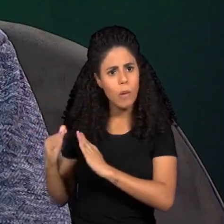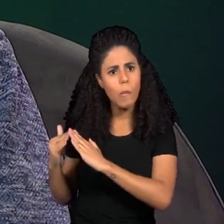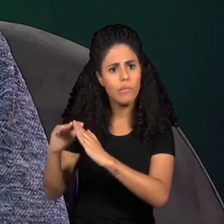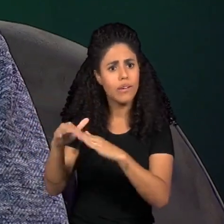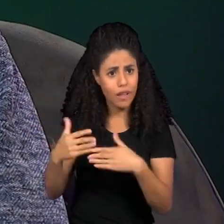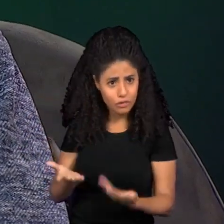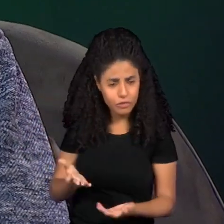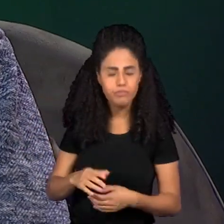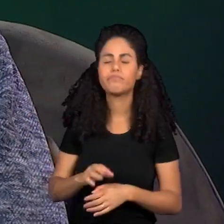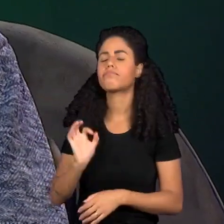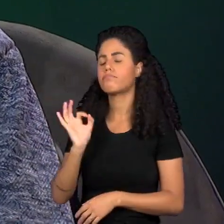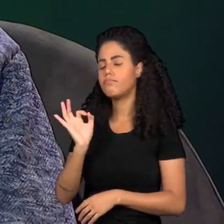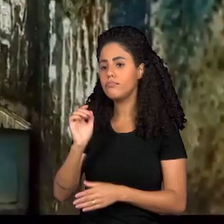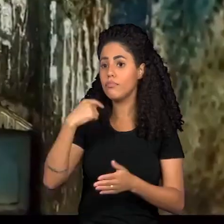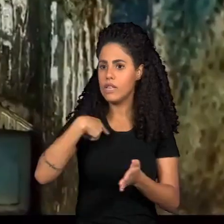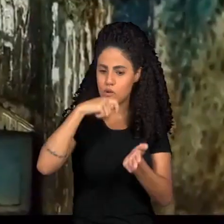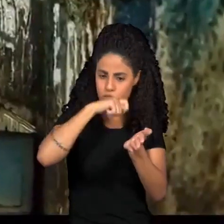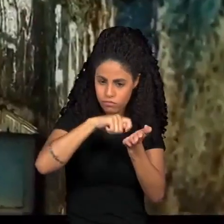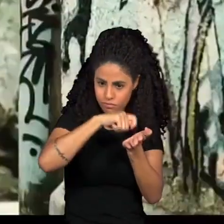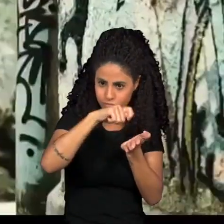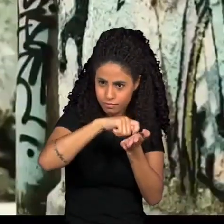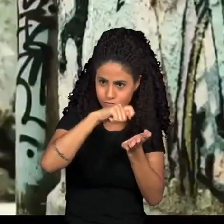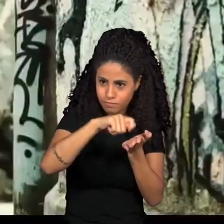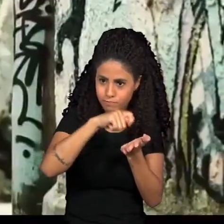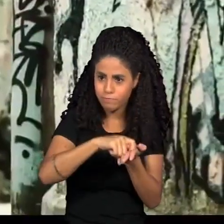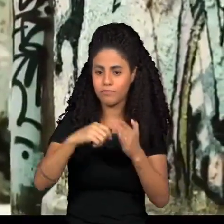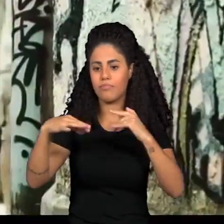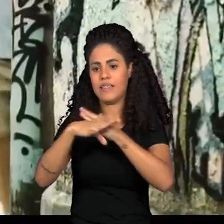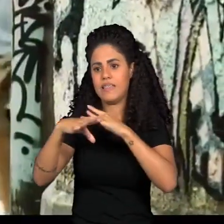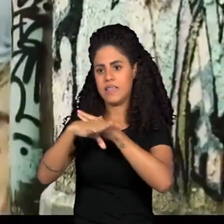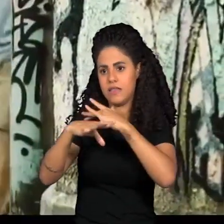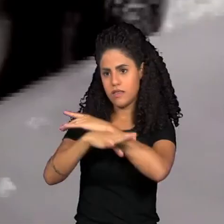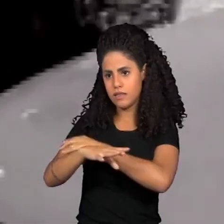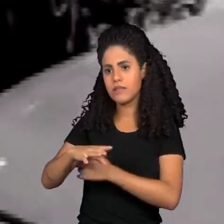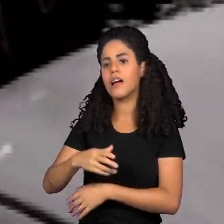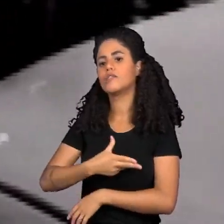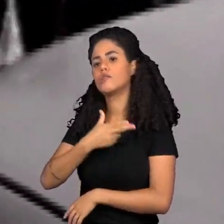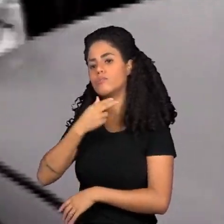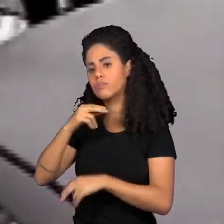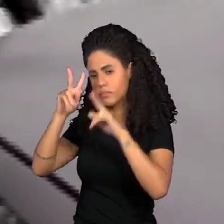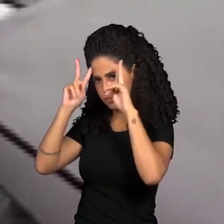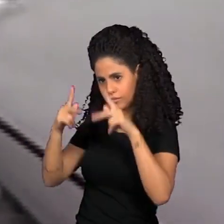eu escrevi, eu estava lá dentro. Depois veio a Cidade dos Homens, veio o